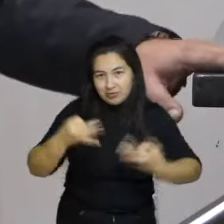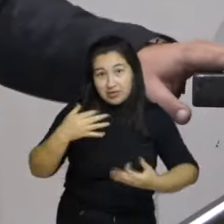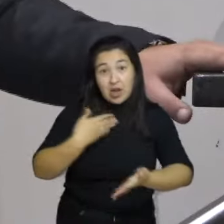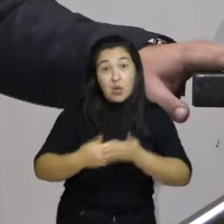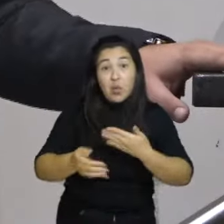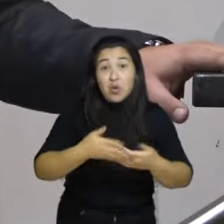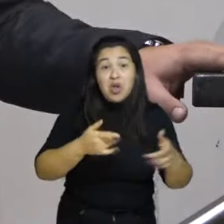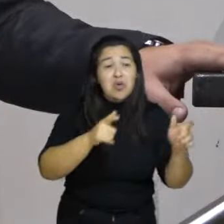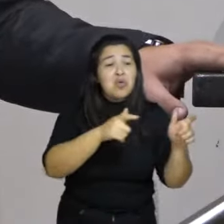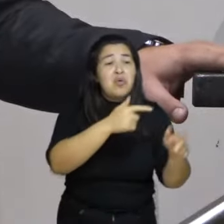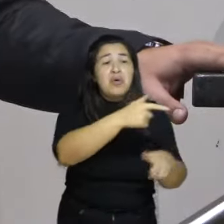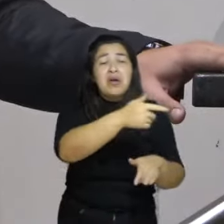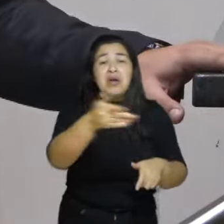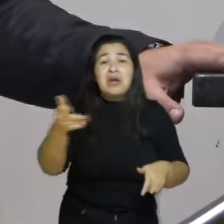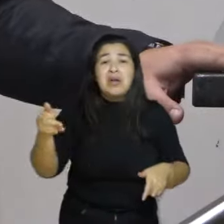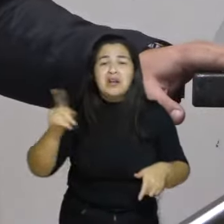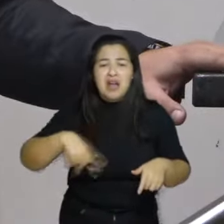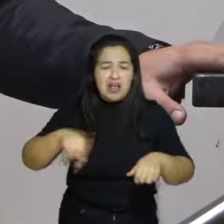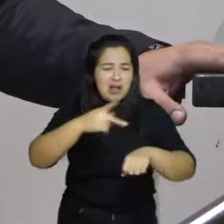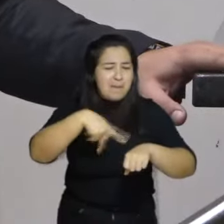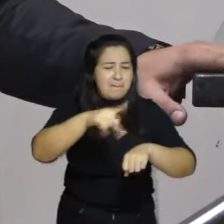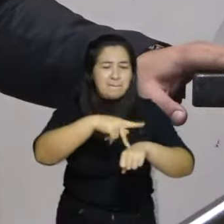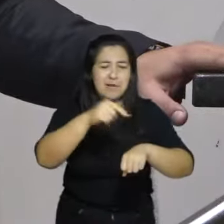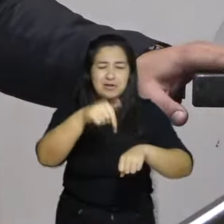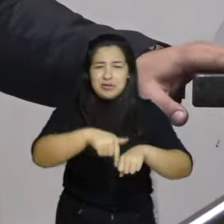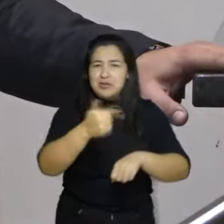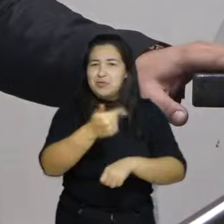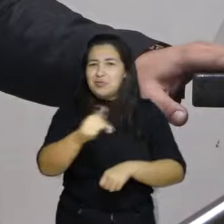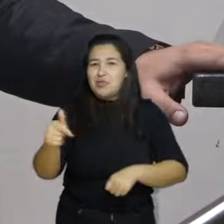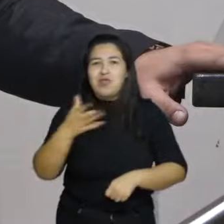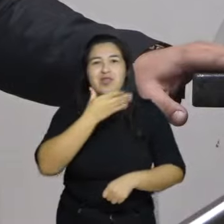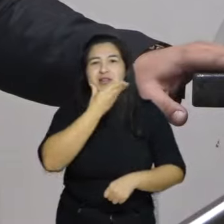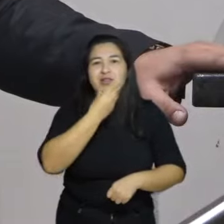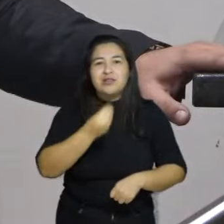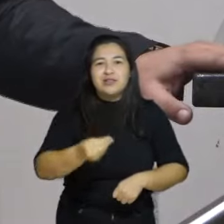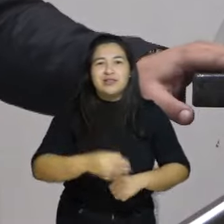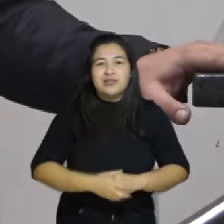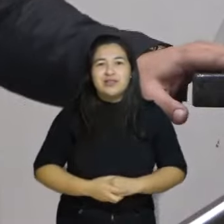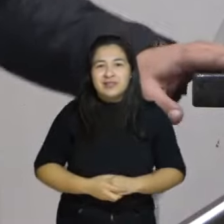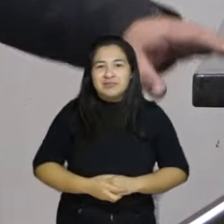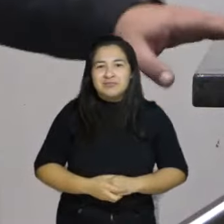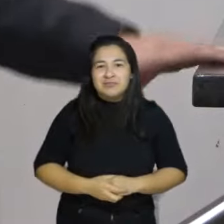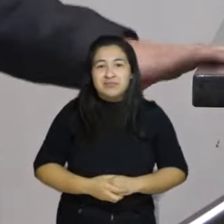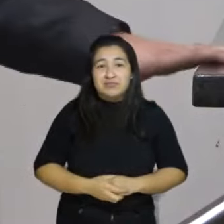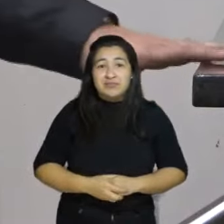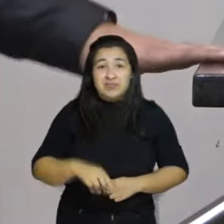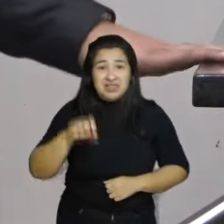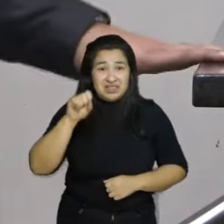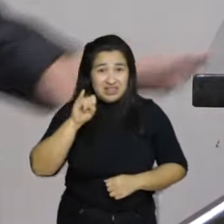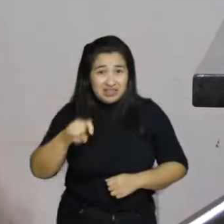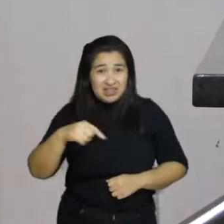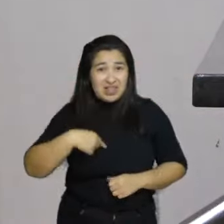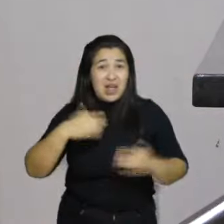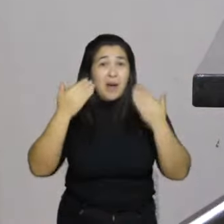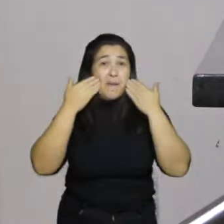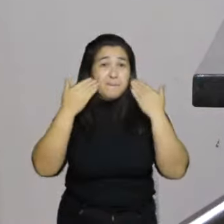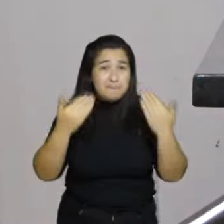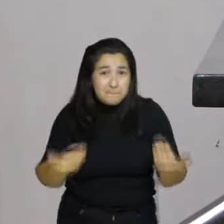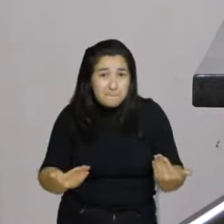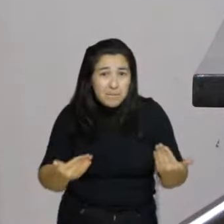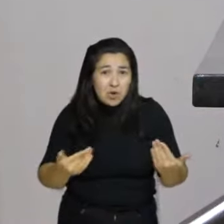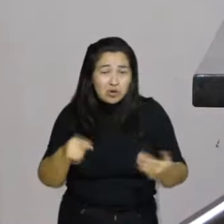disse pode chegar e falar Esse é um país que não tem homem e quando alguém tenta mostrar o mínimo possível